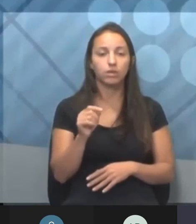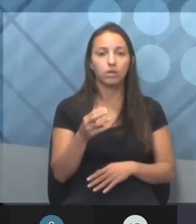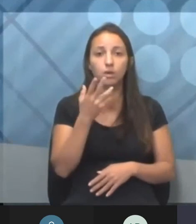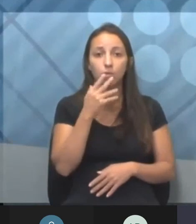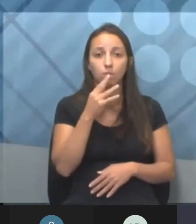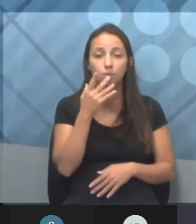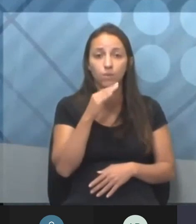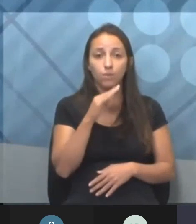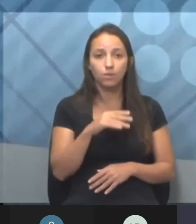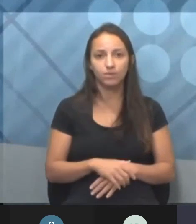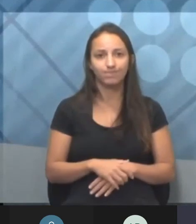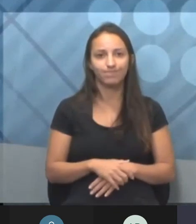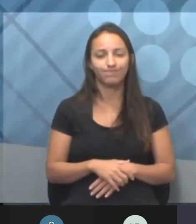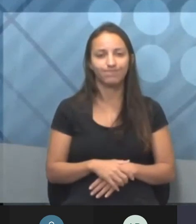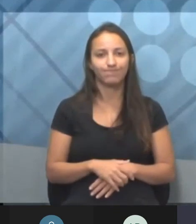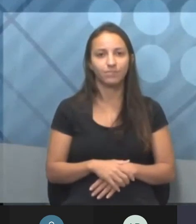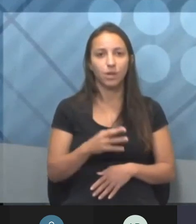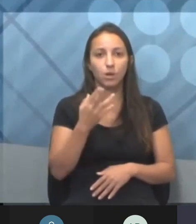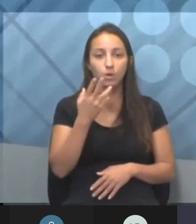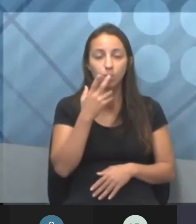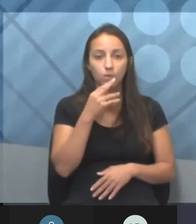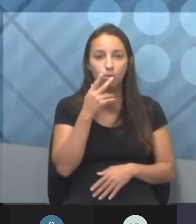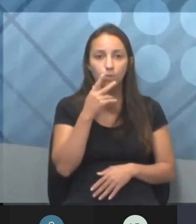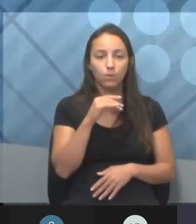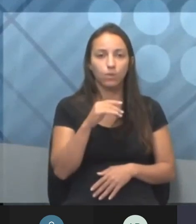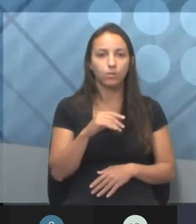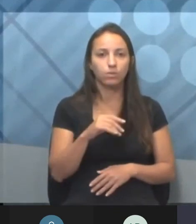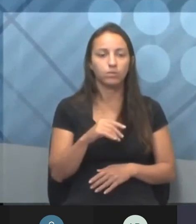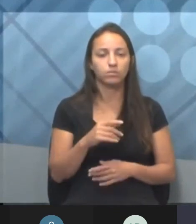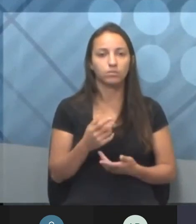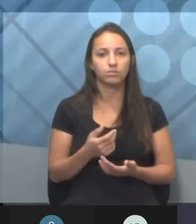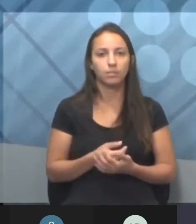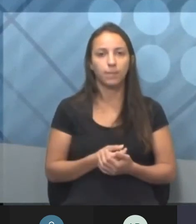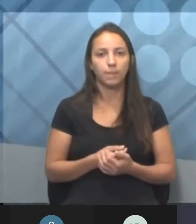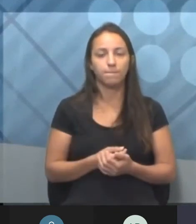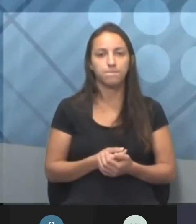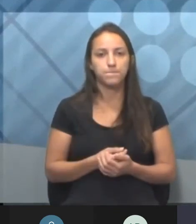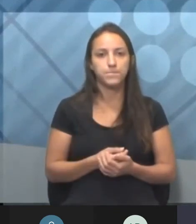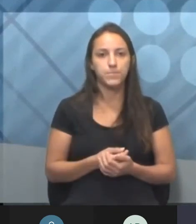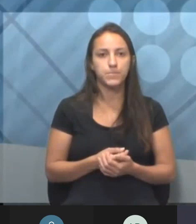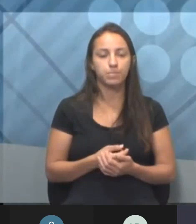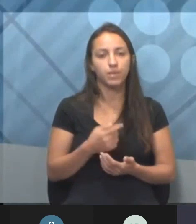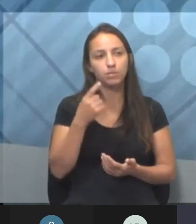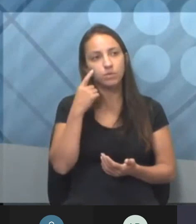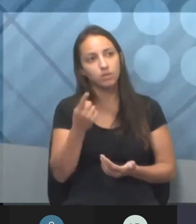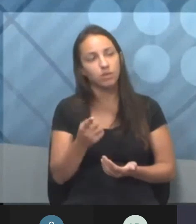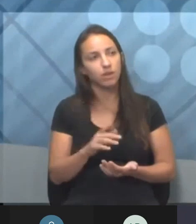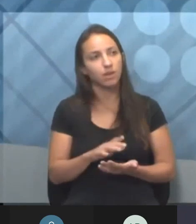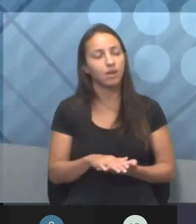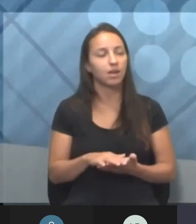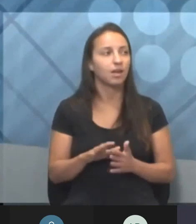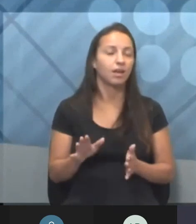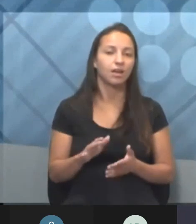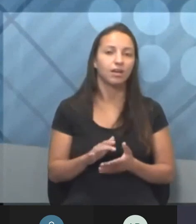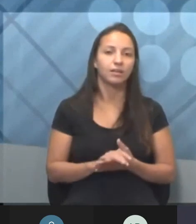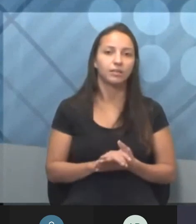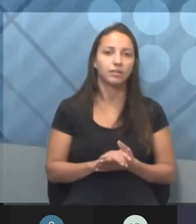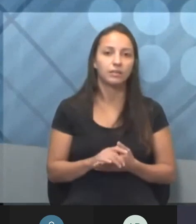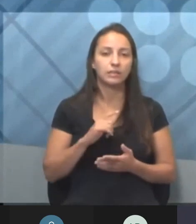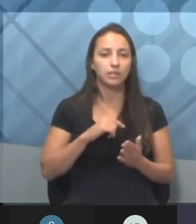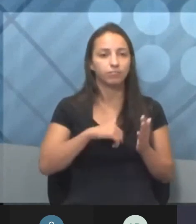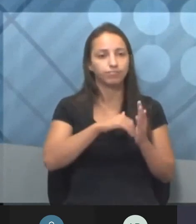cores em escolas. Não são as cores primárias? Normalmente são, não é? Então, você vê lá, até